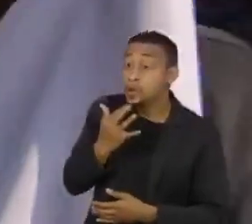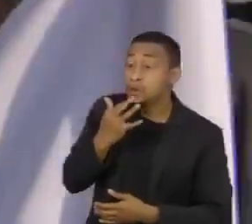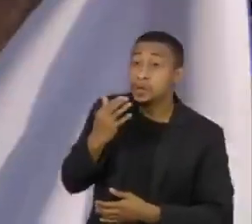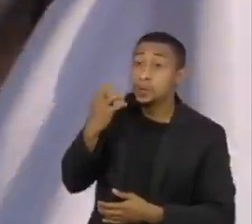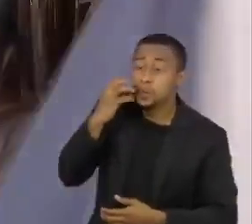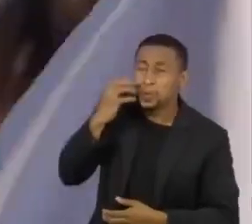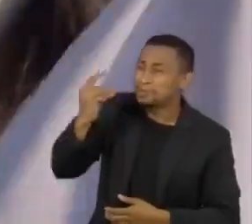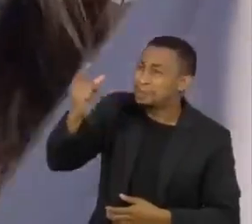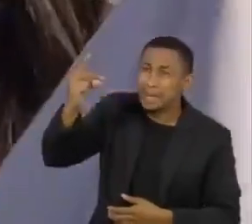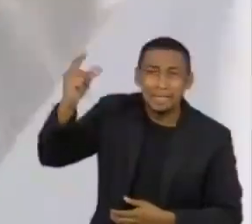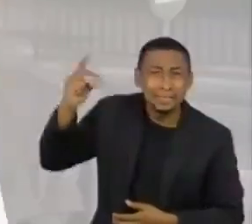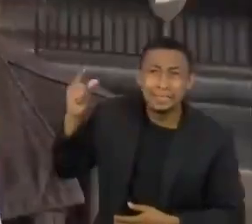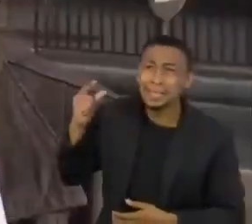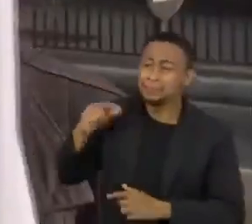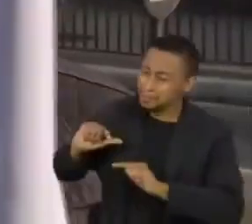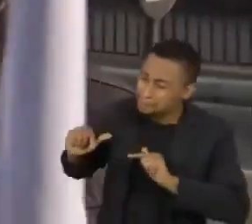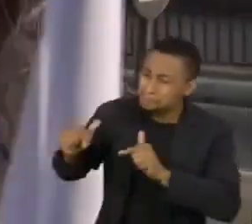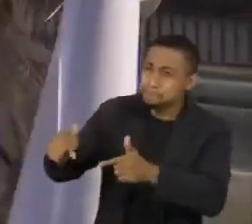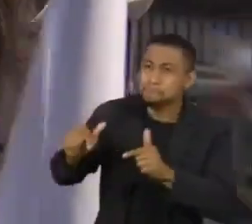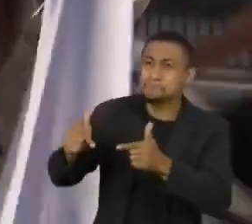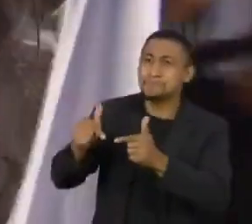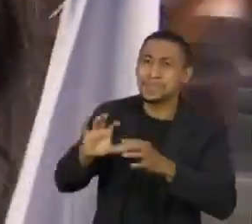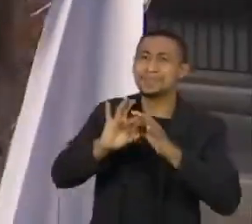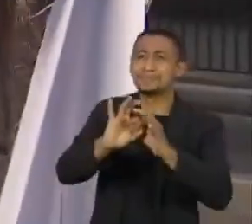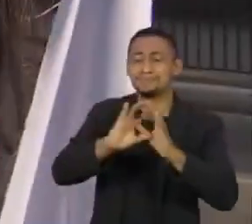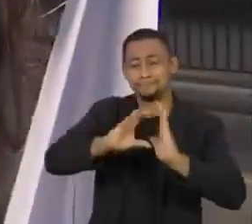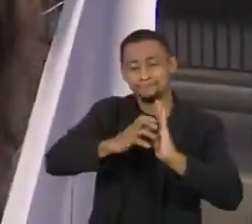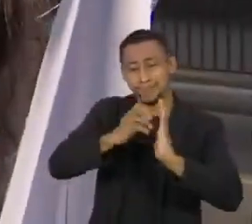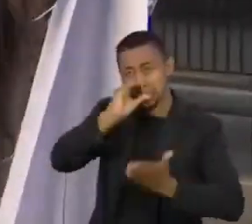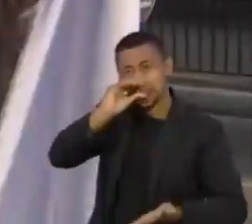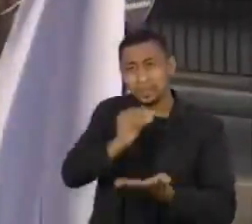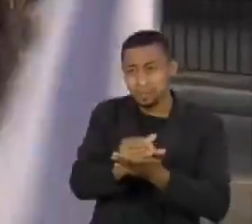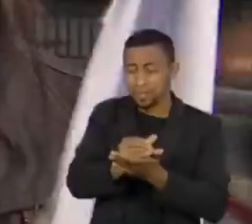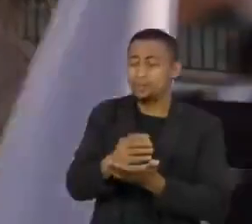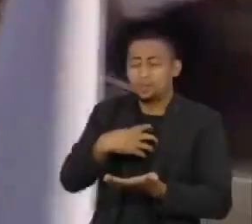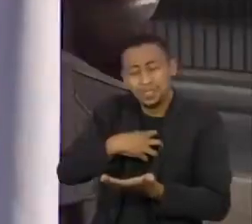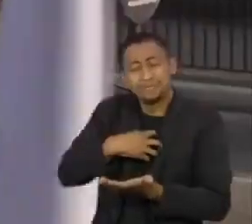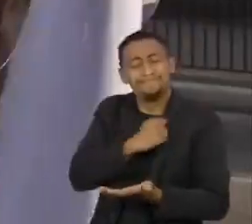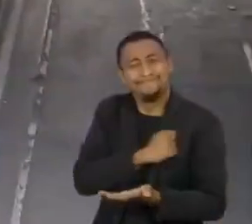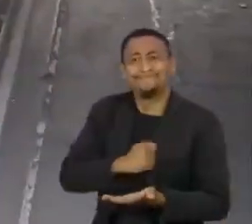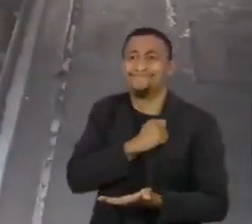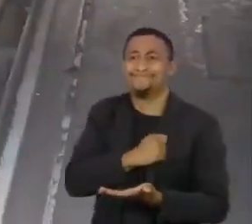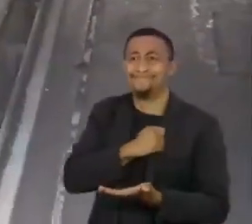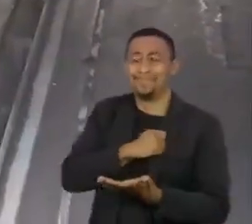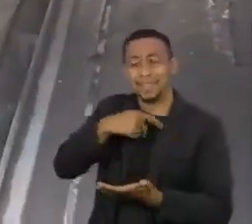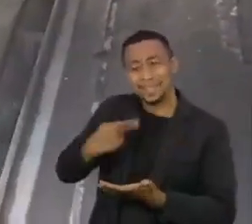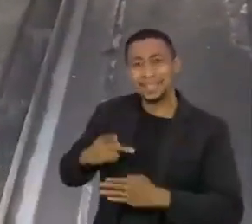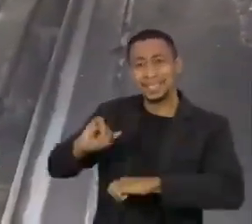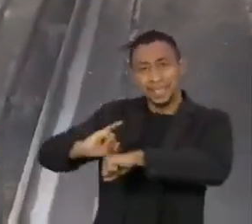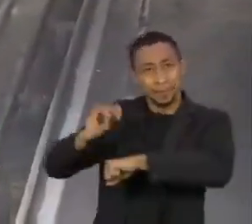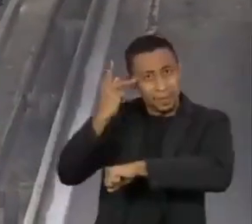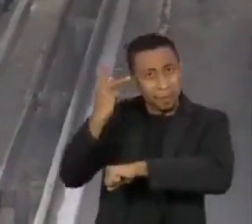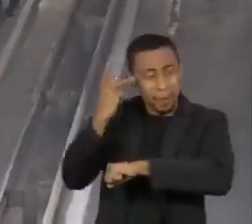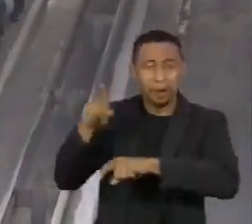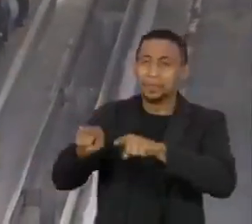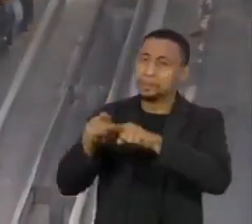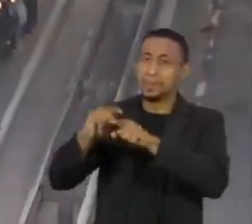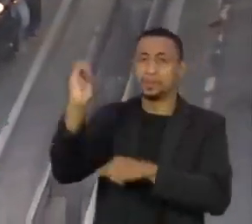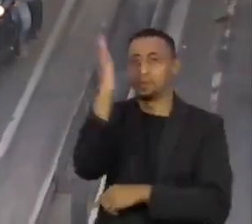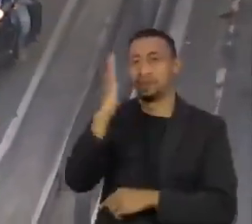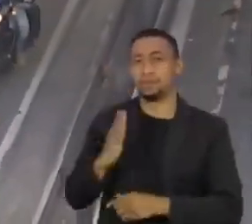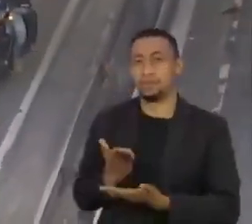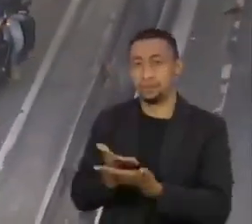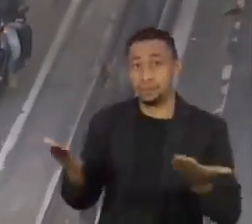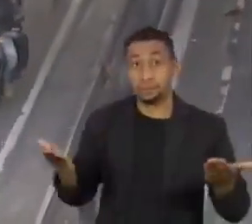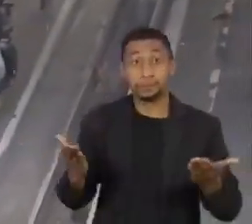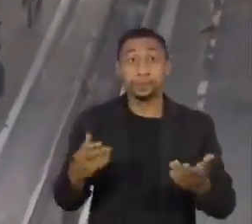Eu sou militante do PSDB. Vai fazer uma falta muito grande para o país, para o Brasil. Políticos aliados e de oposição